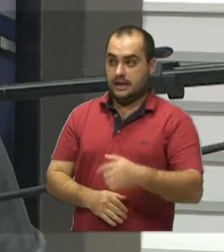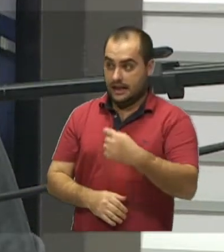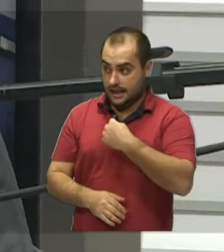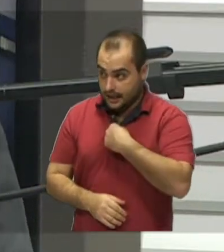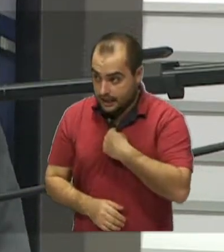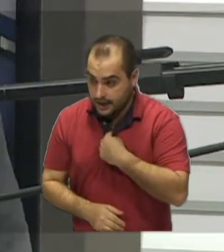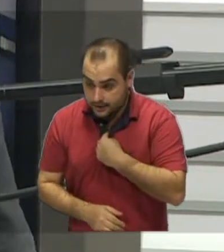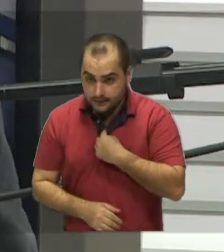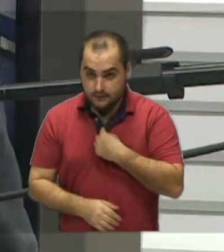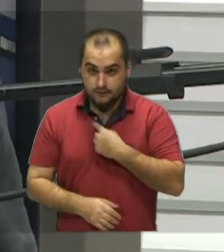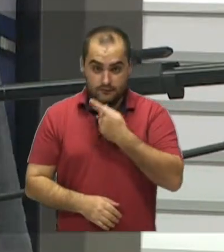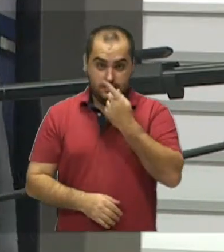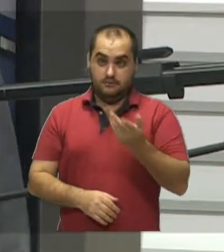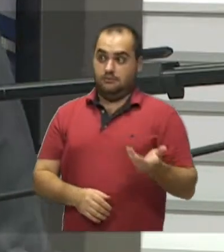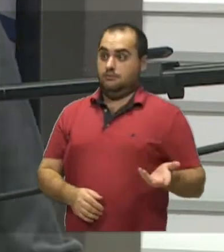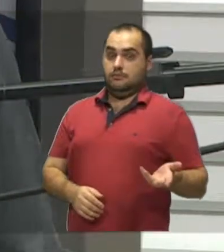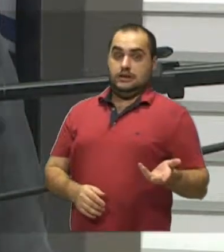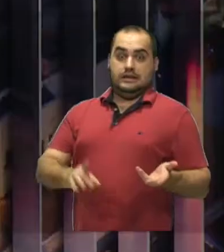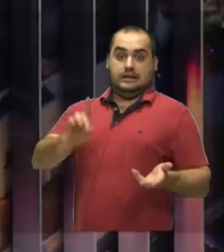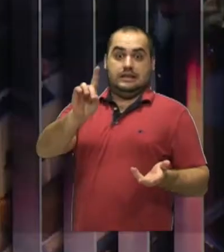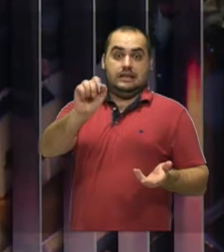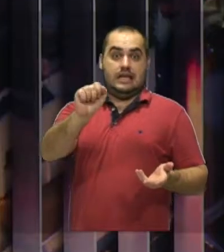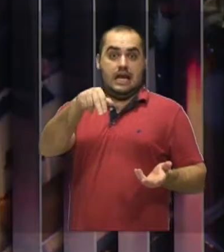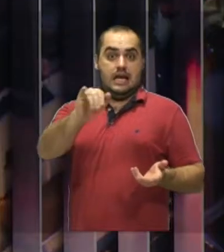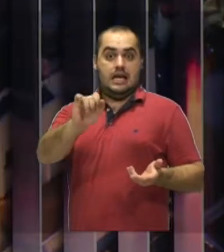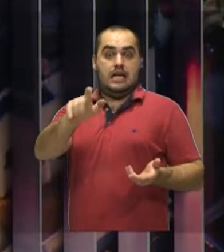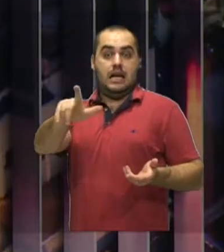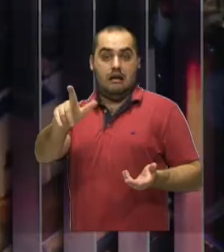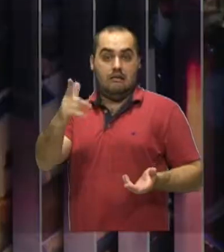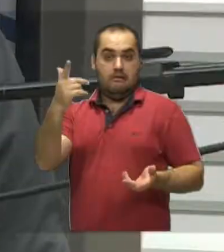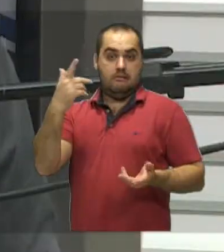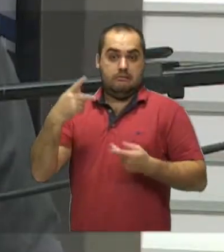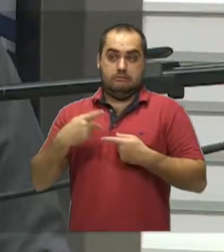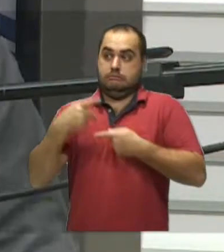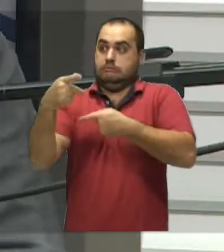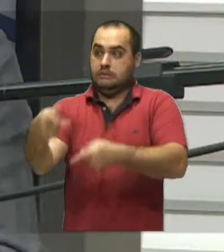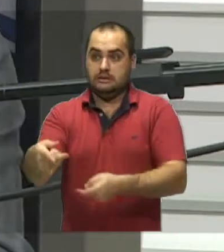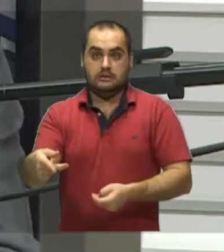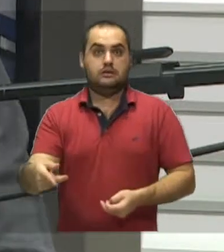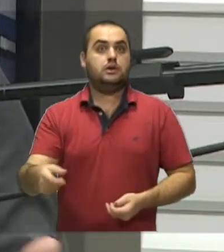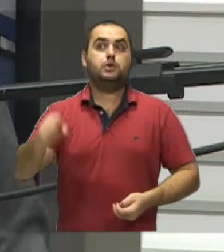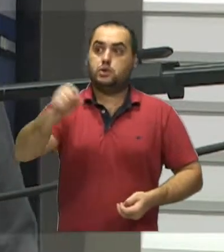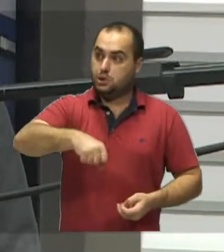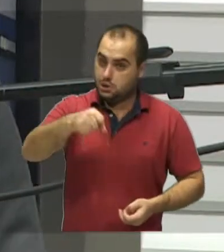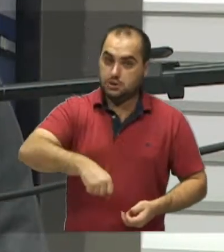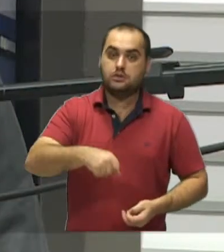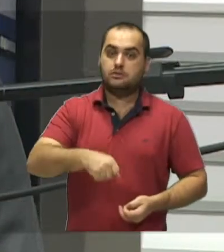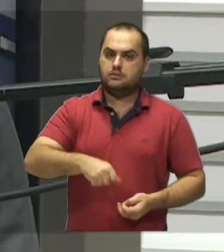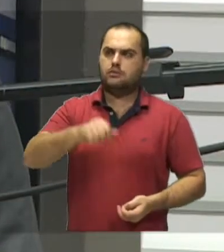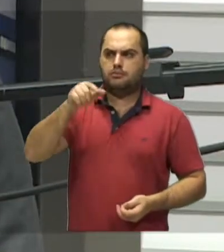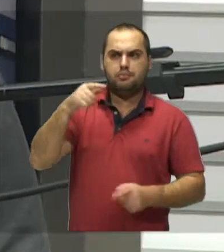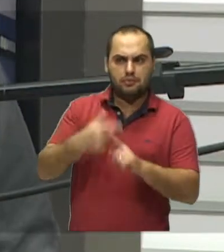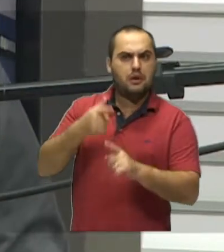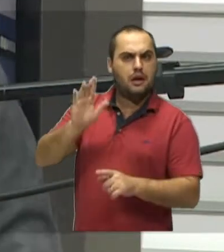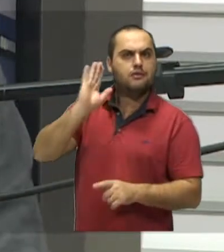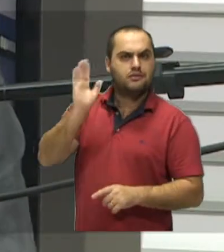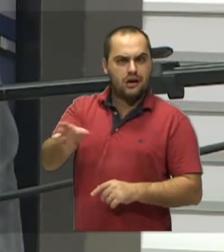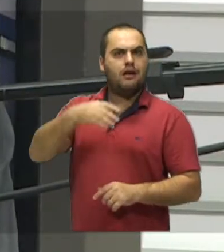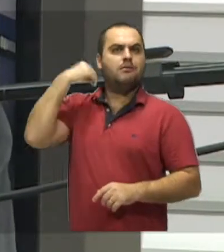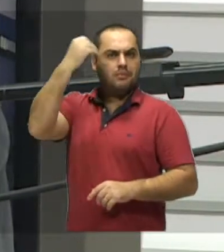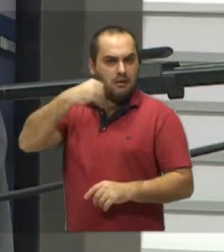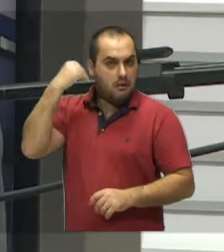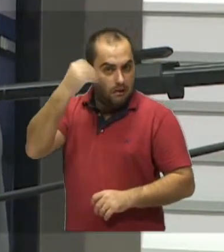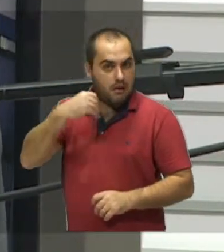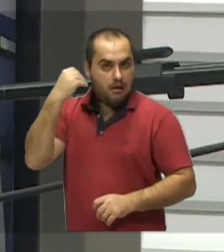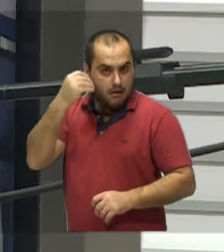foi... Pô, o Daniel Monteiro, porque ele já tinha um nome, e até hoje, né? E isso foi